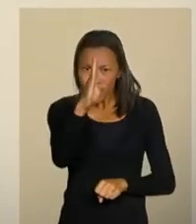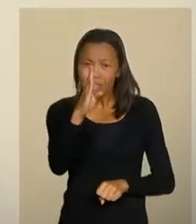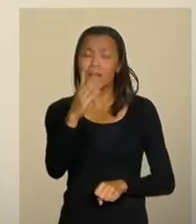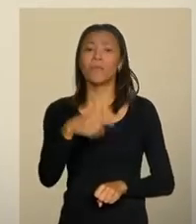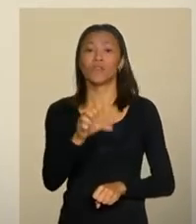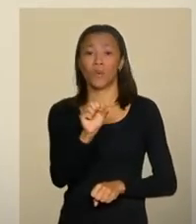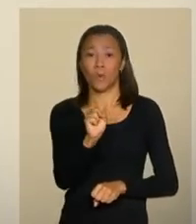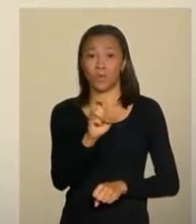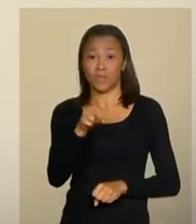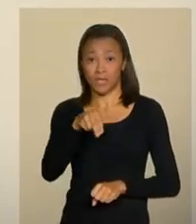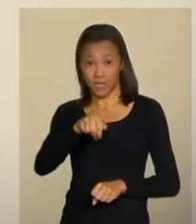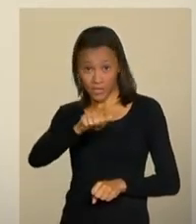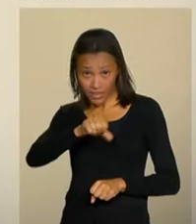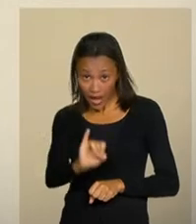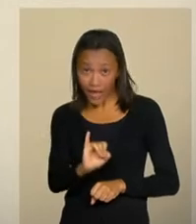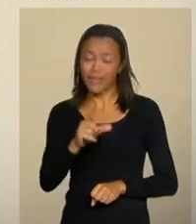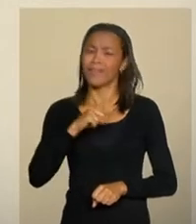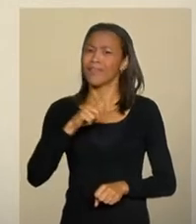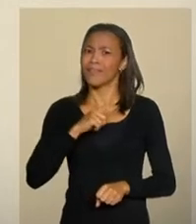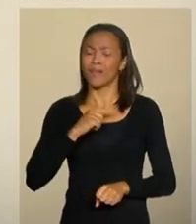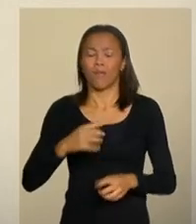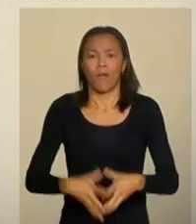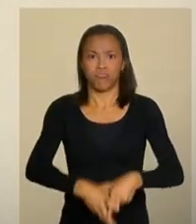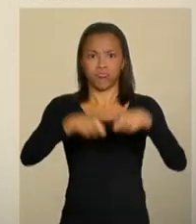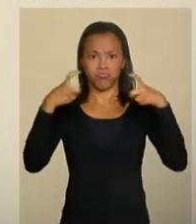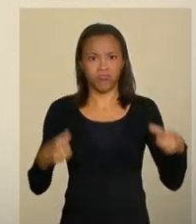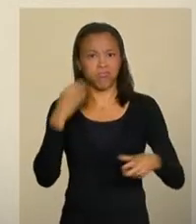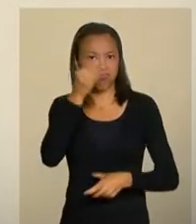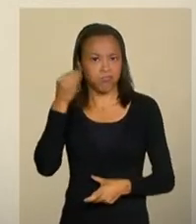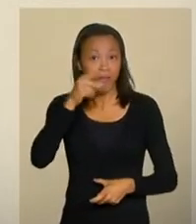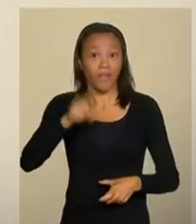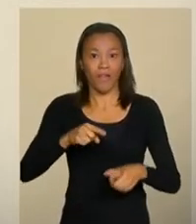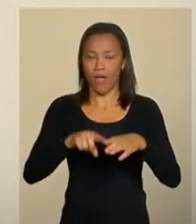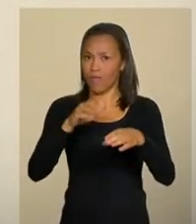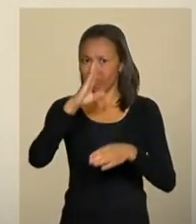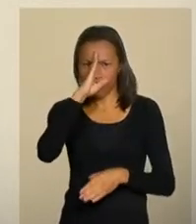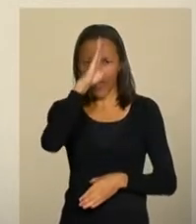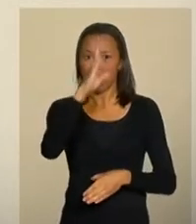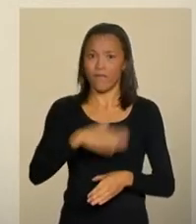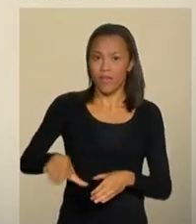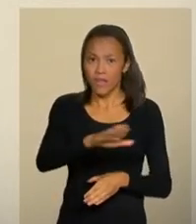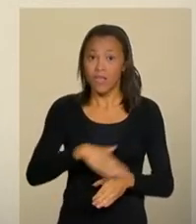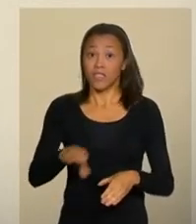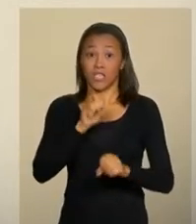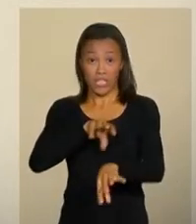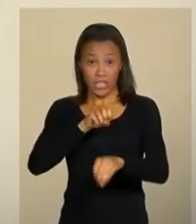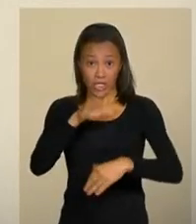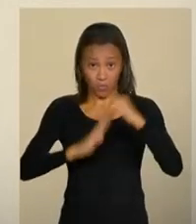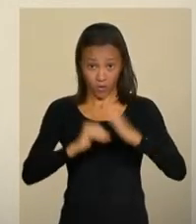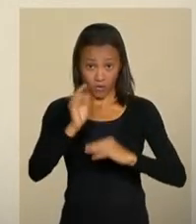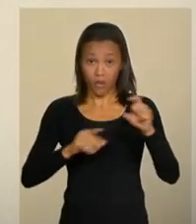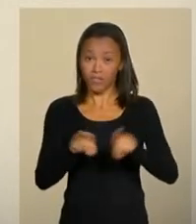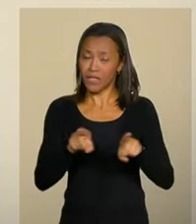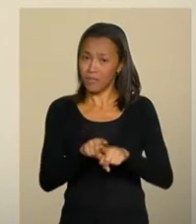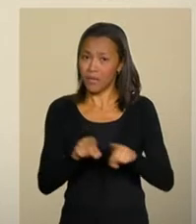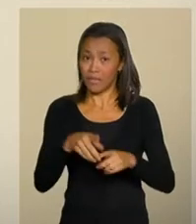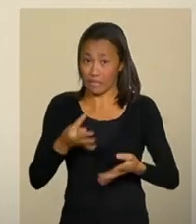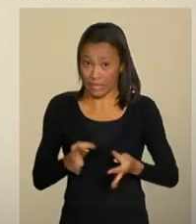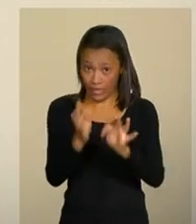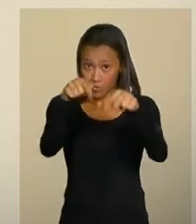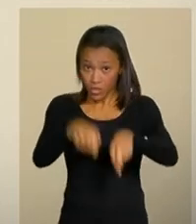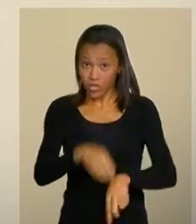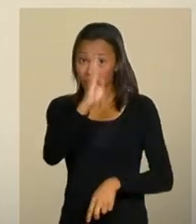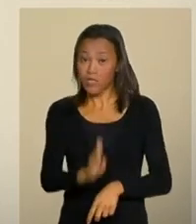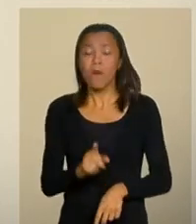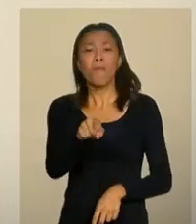o SENAI que tem uma grande experiência e é referência em educação profissional e tecnológica no Brasil